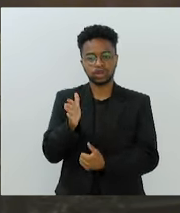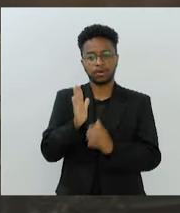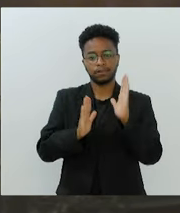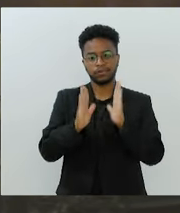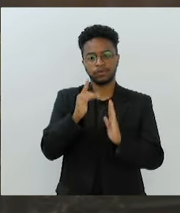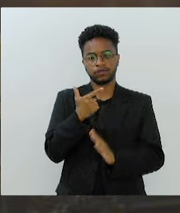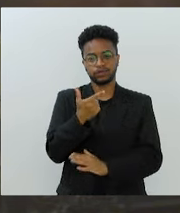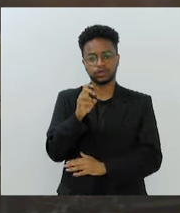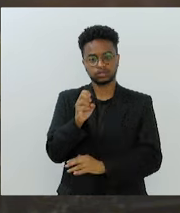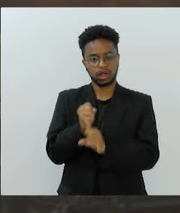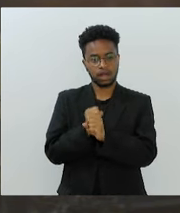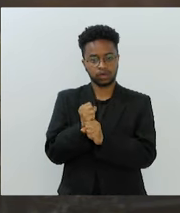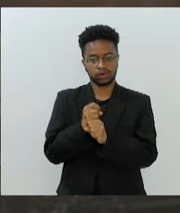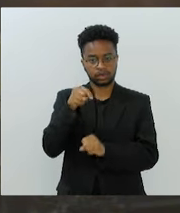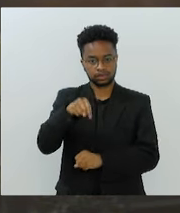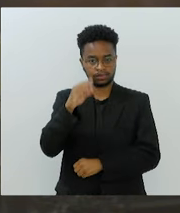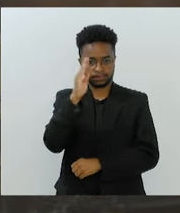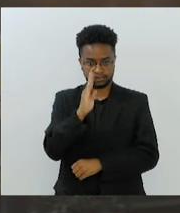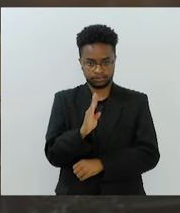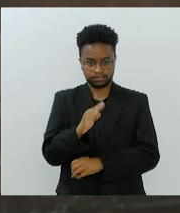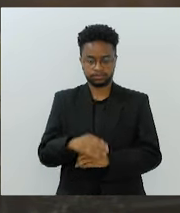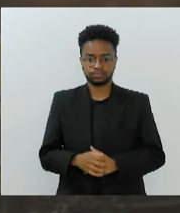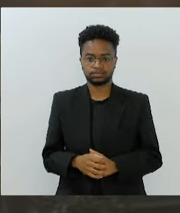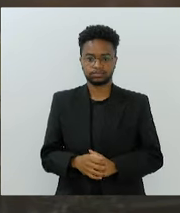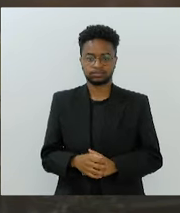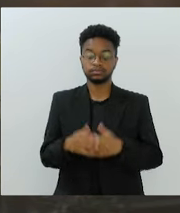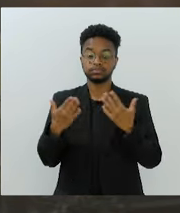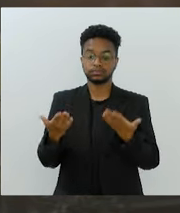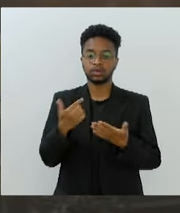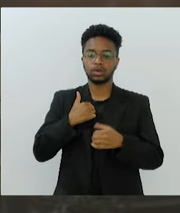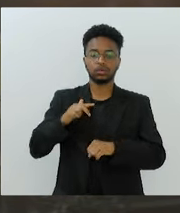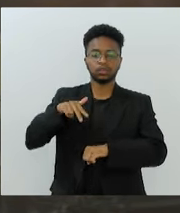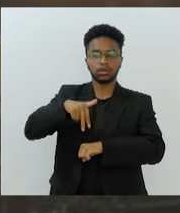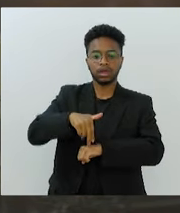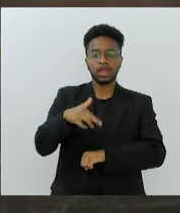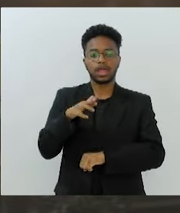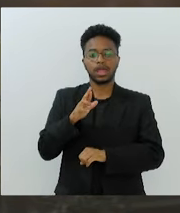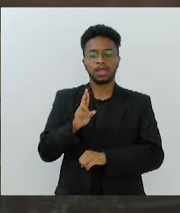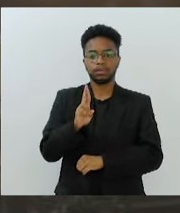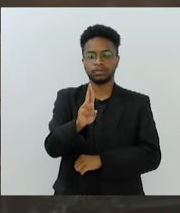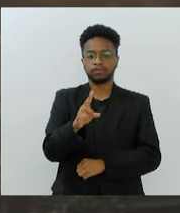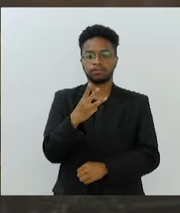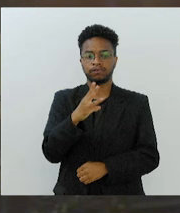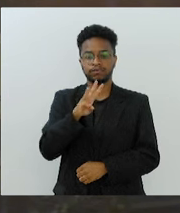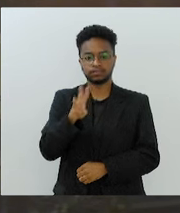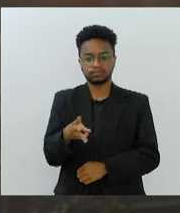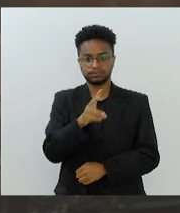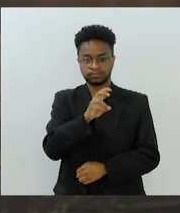anos no Brasil. Aqui eu represento 3.500 voluntários,